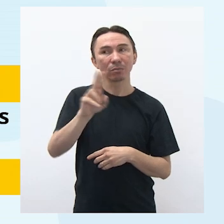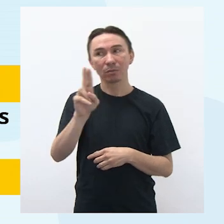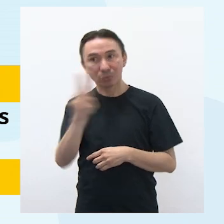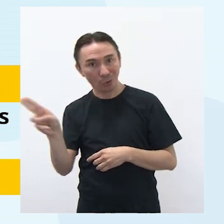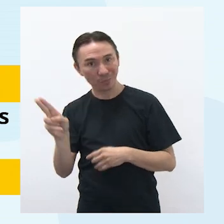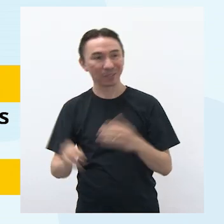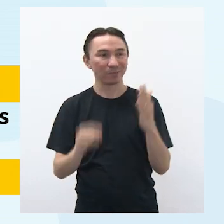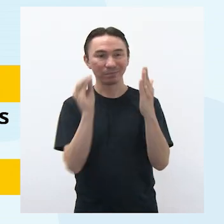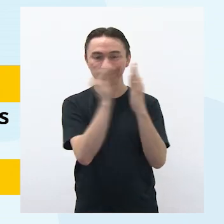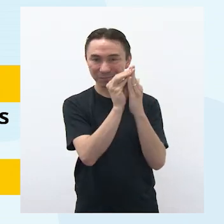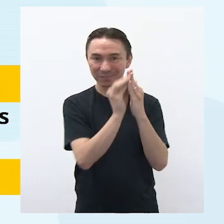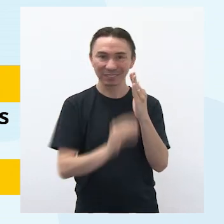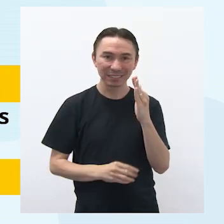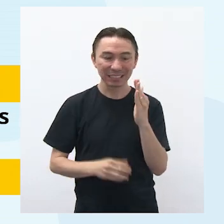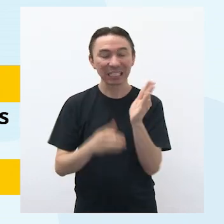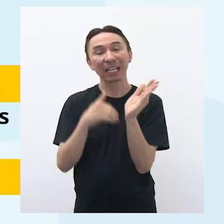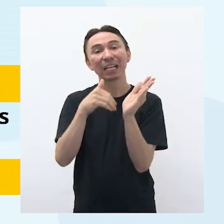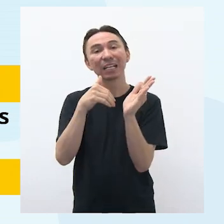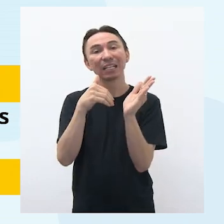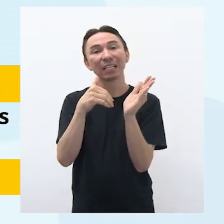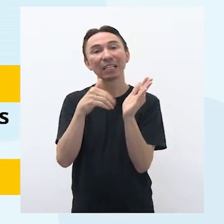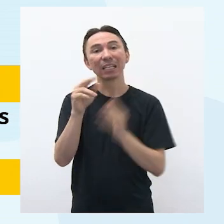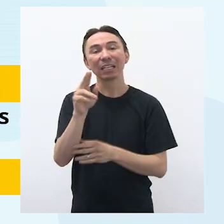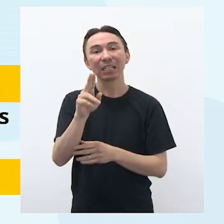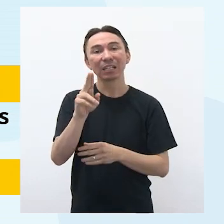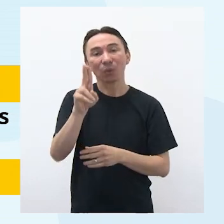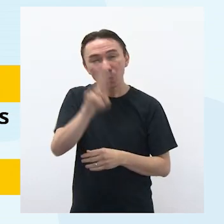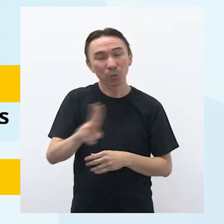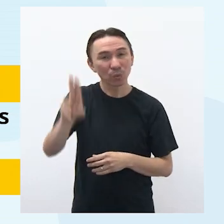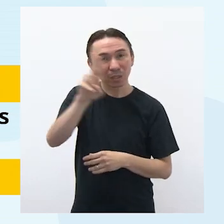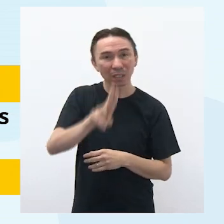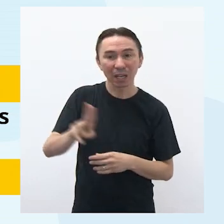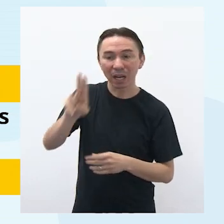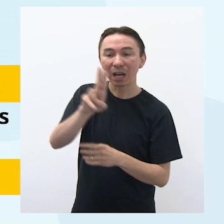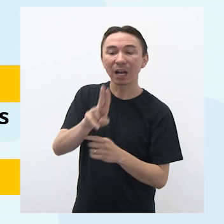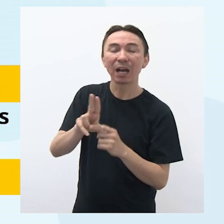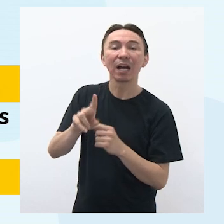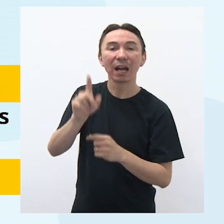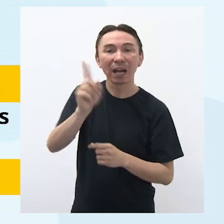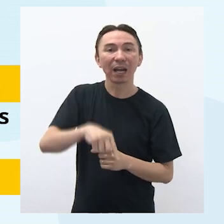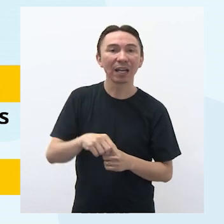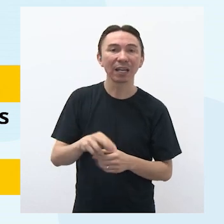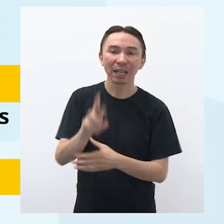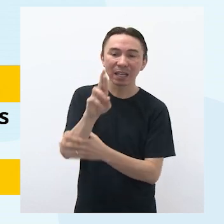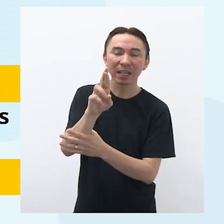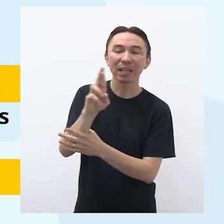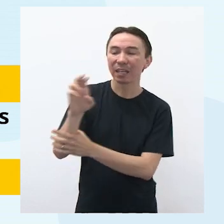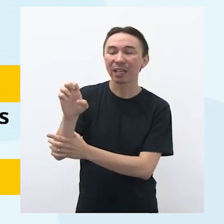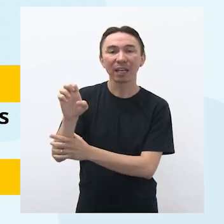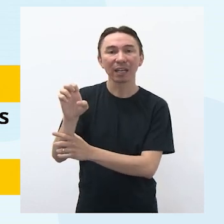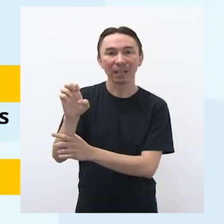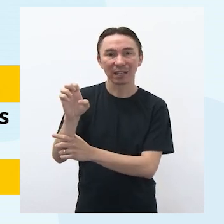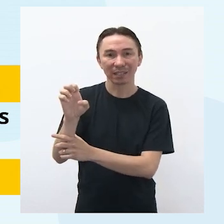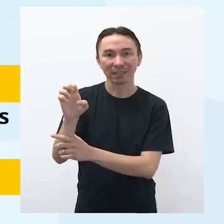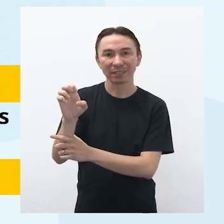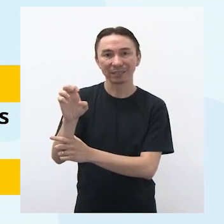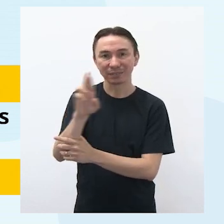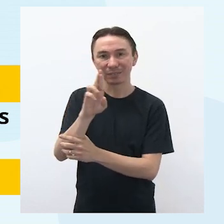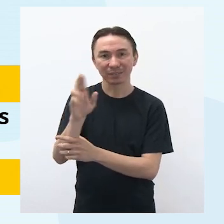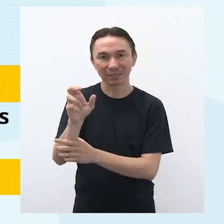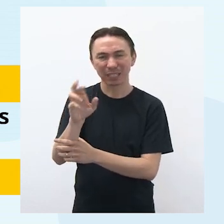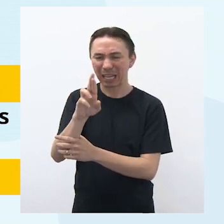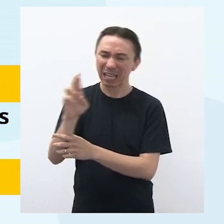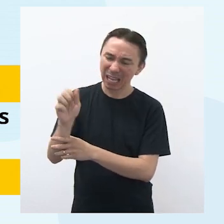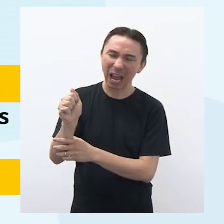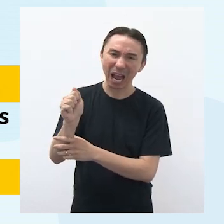de nascimento. Não, o usuário é o R, como que chama R? RE, né? Acho que é isso, RE. RA,